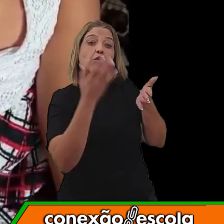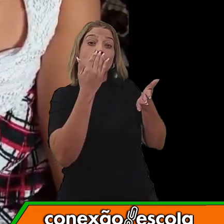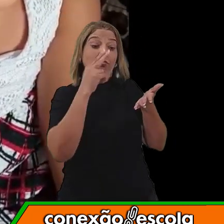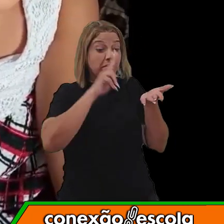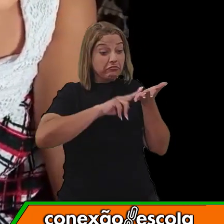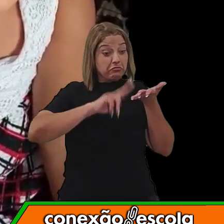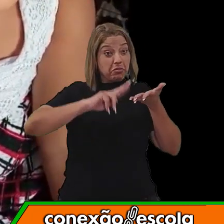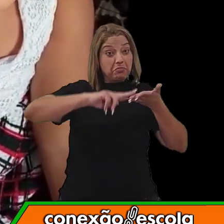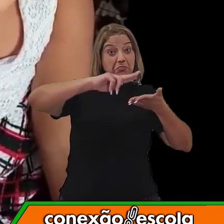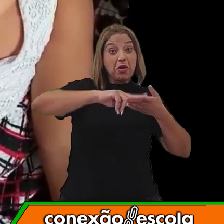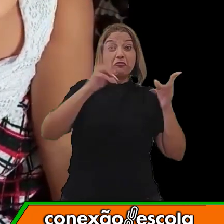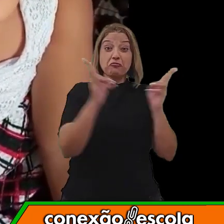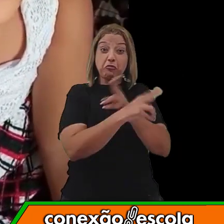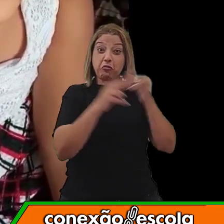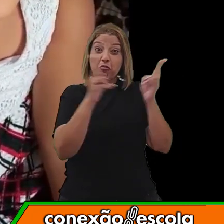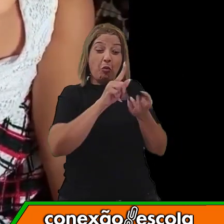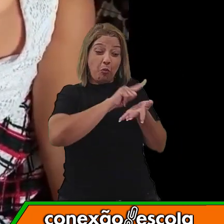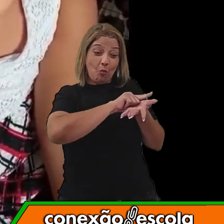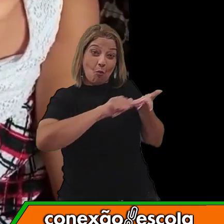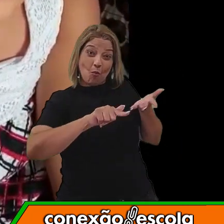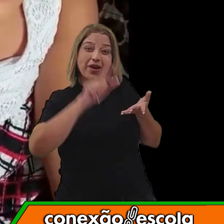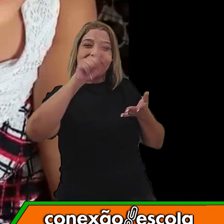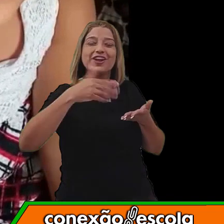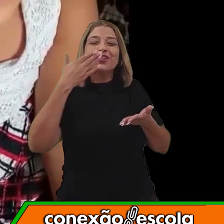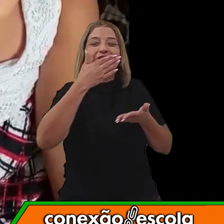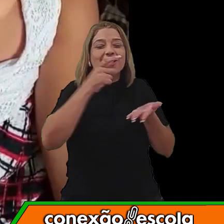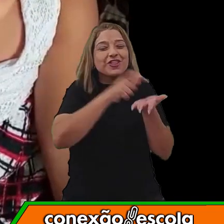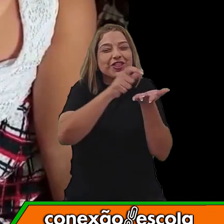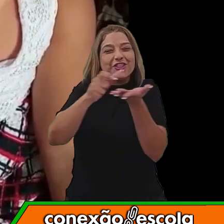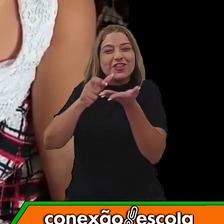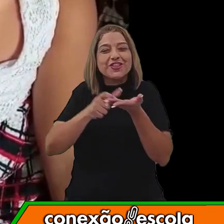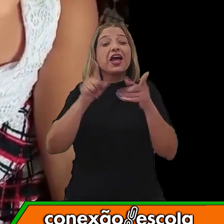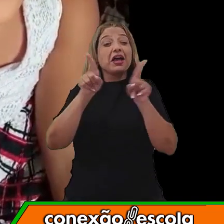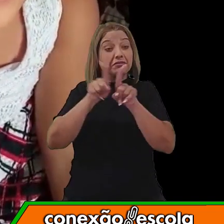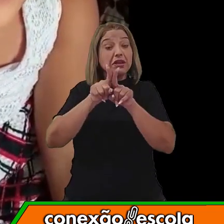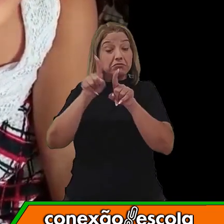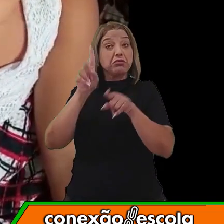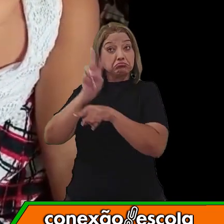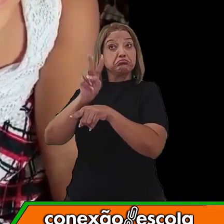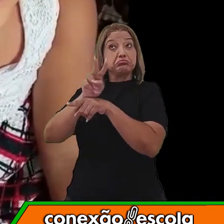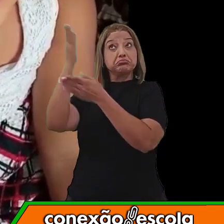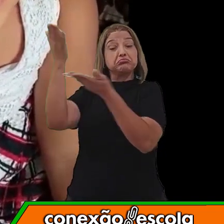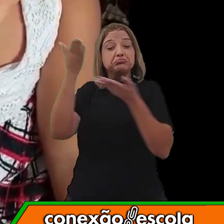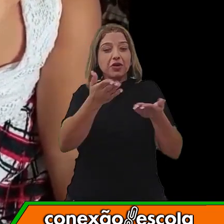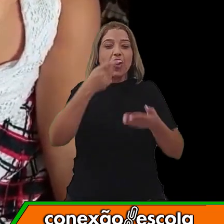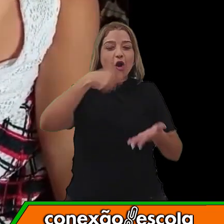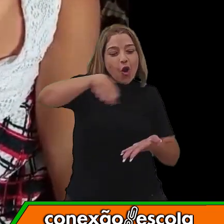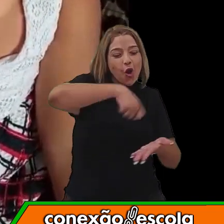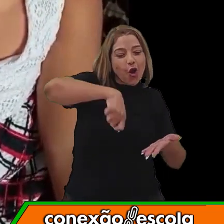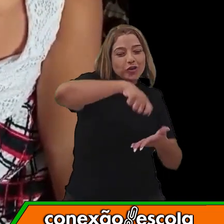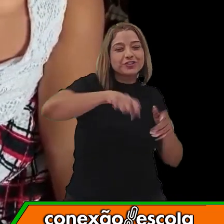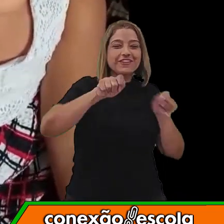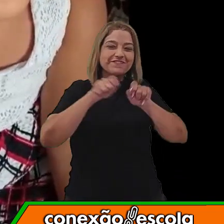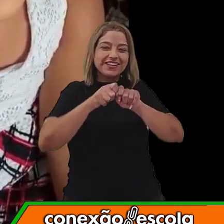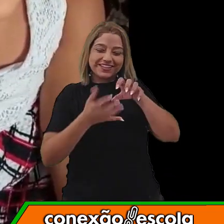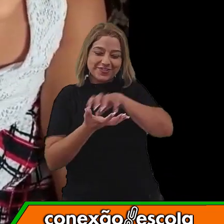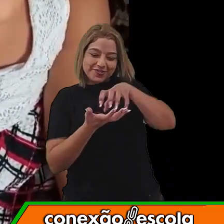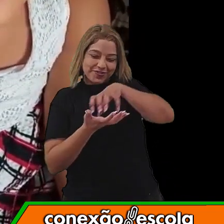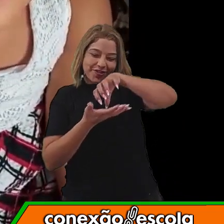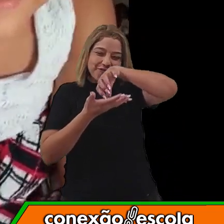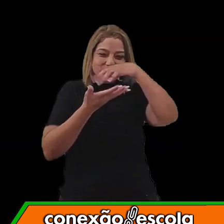pastéis de vento, quindim, emprestaria a cozinha para a lua fazer